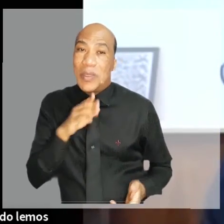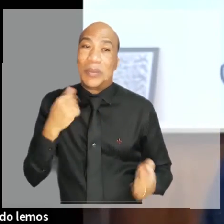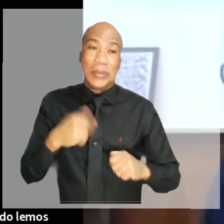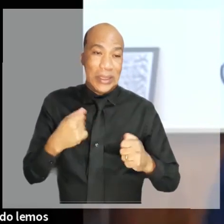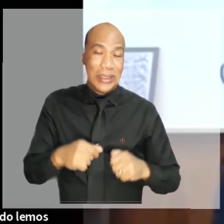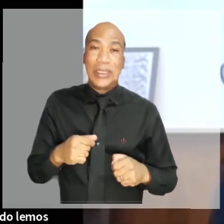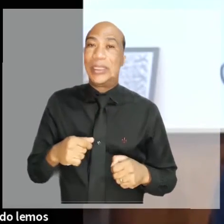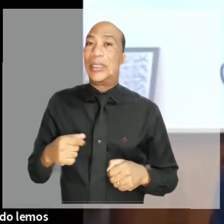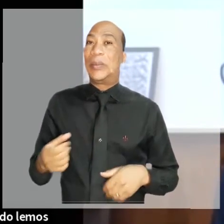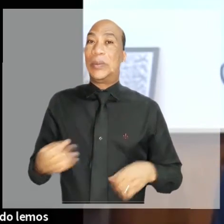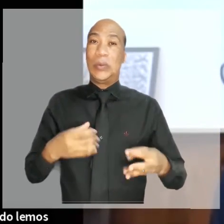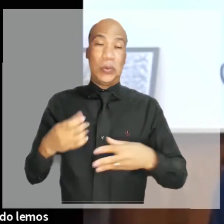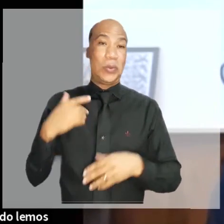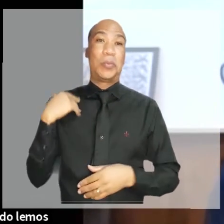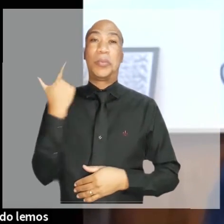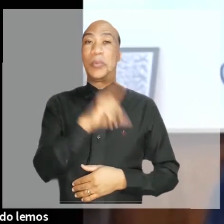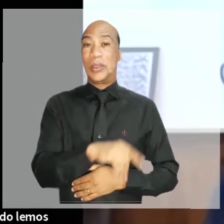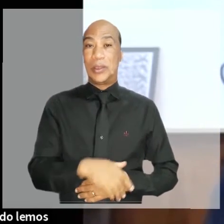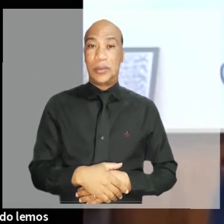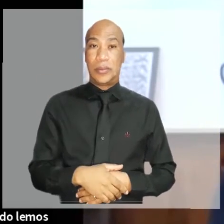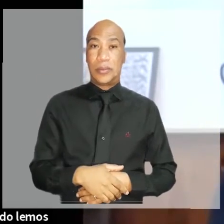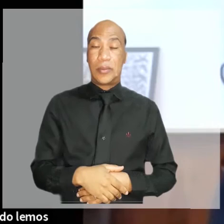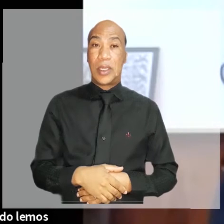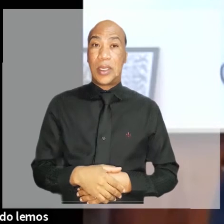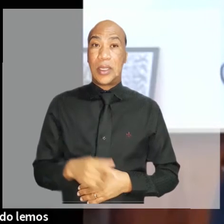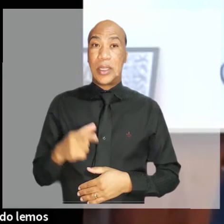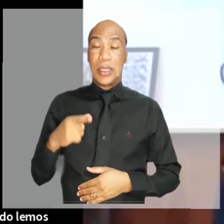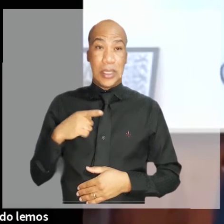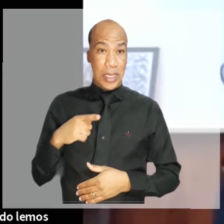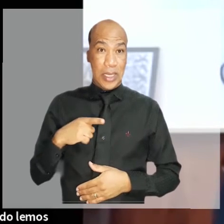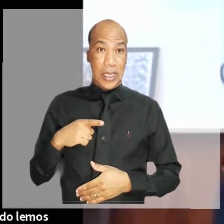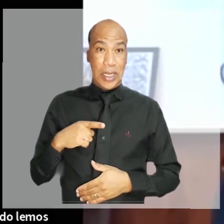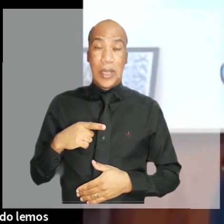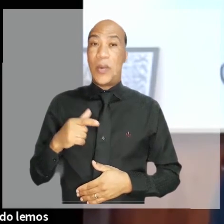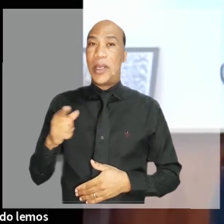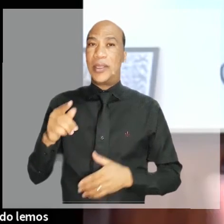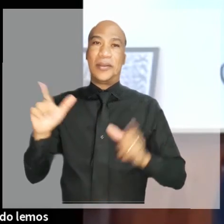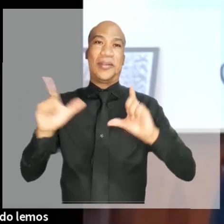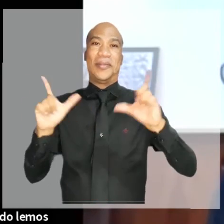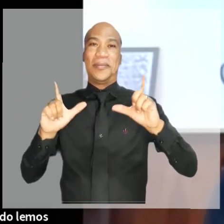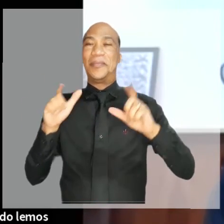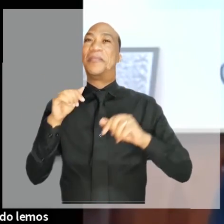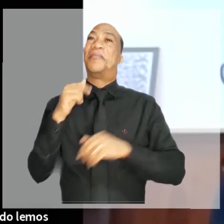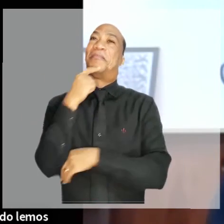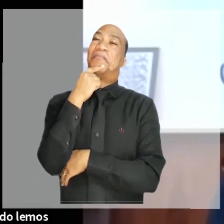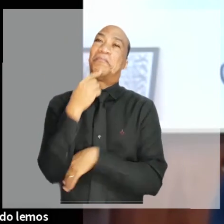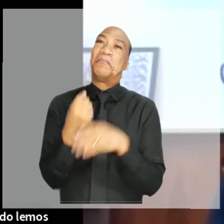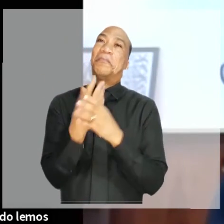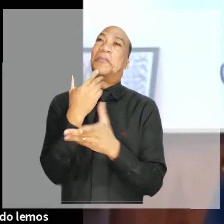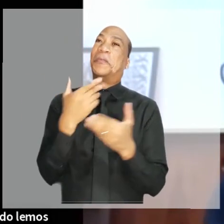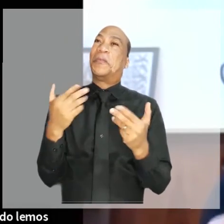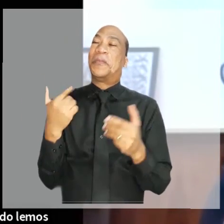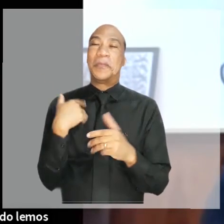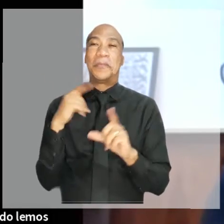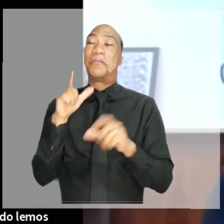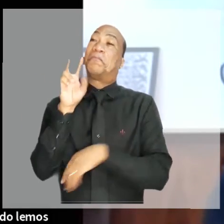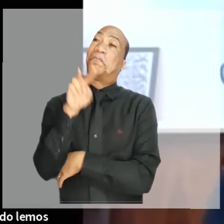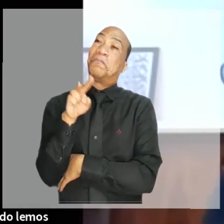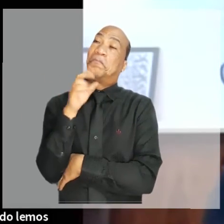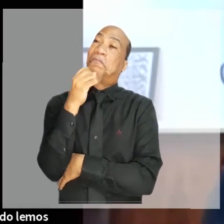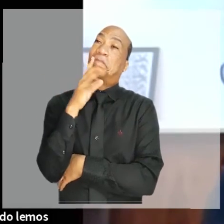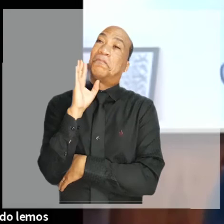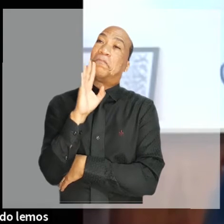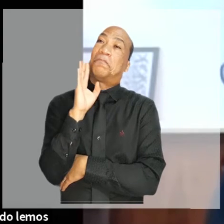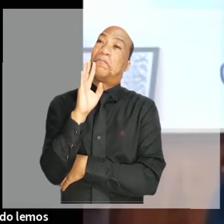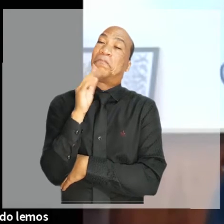forma leve e interessante, é dar para quem assiste as ferramentas para pensar e para construir esse futuro. Então, nessa